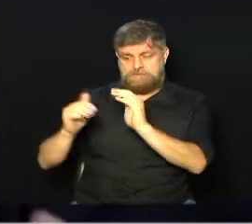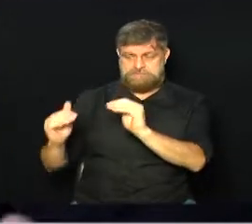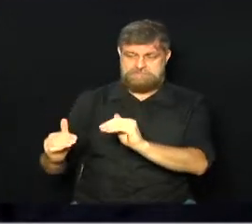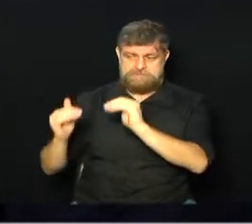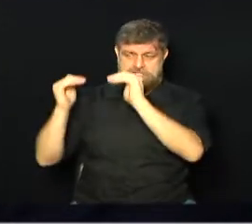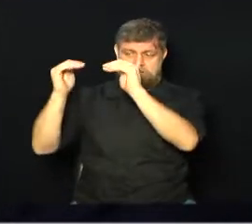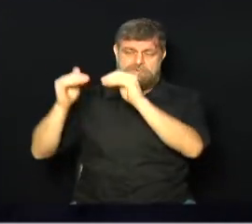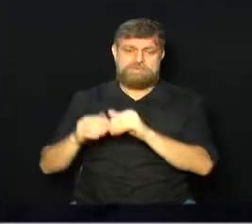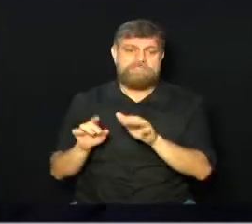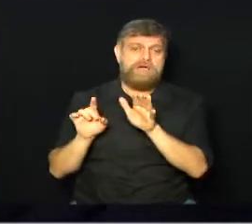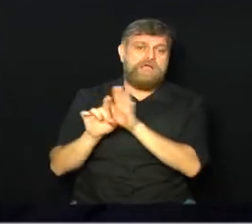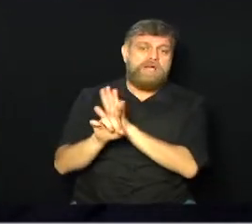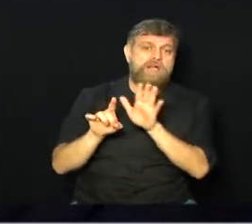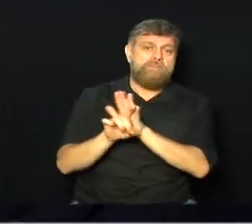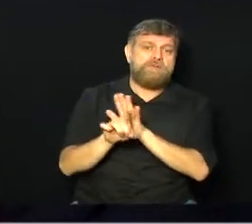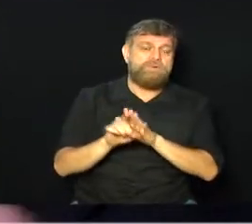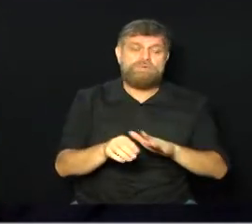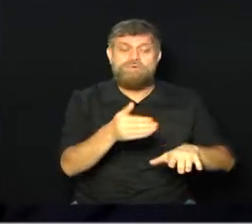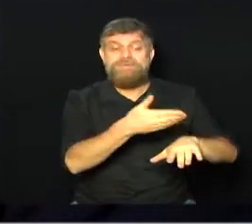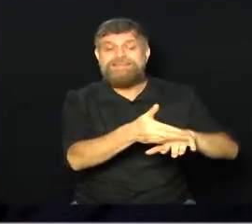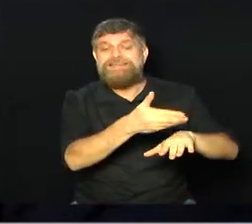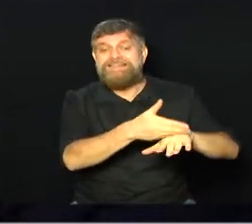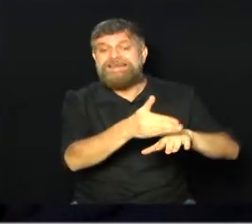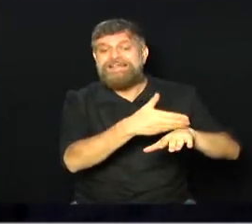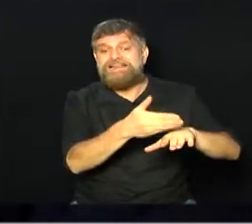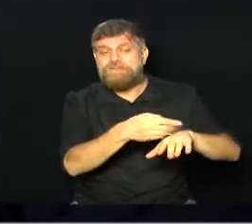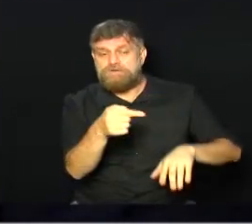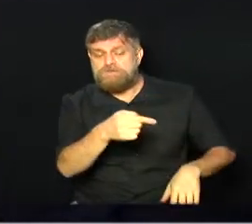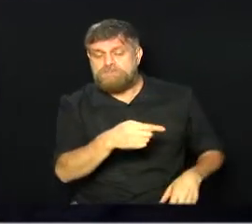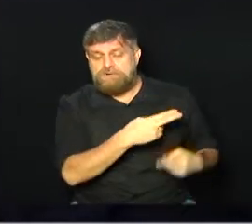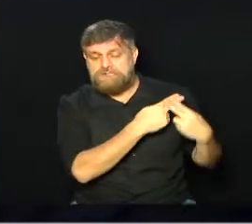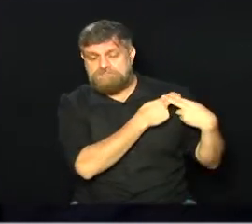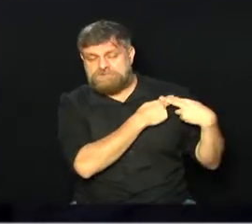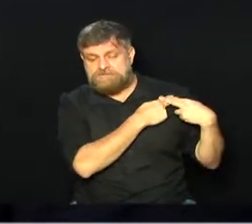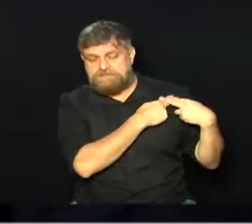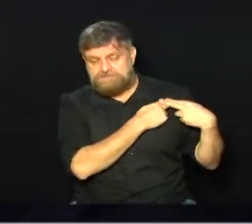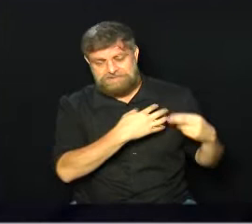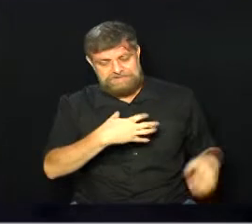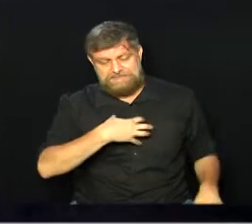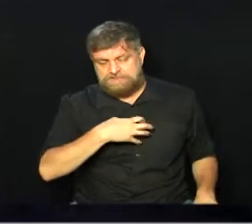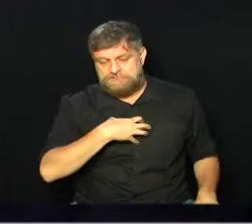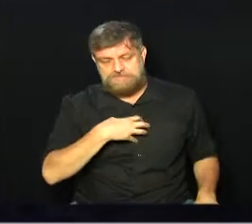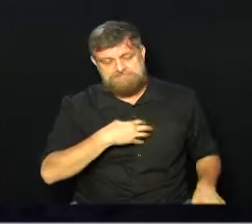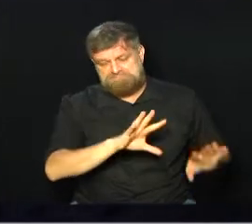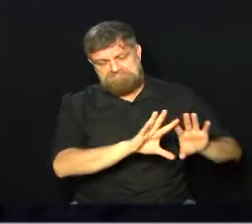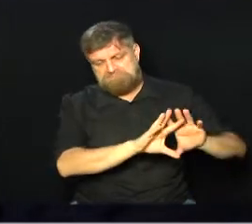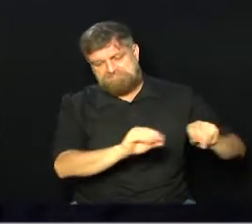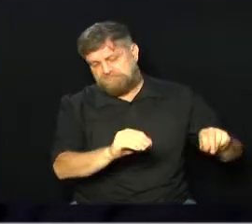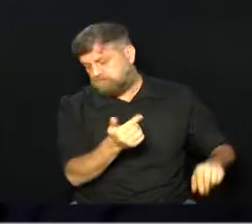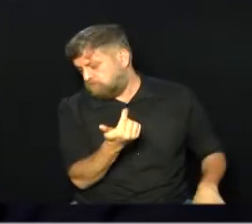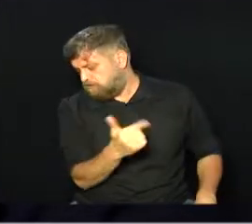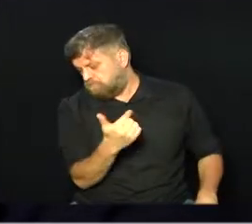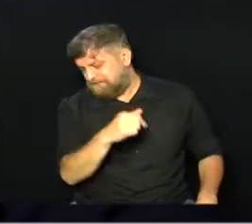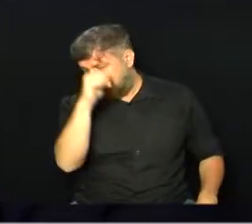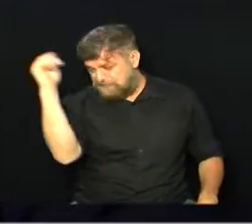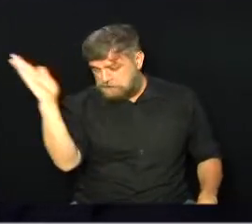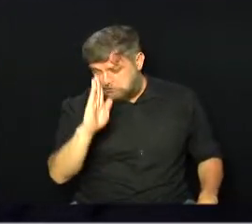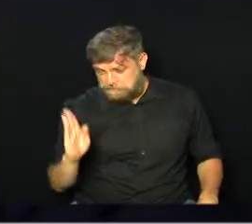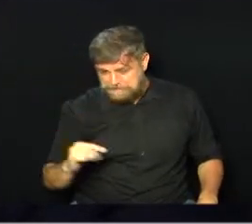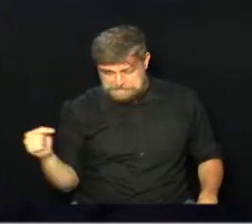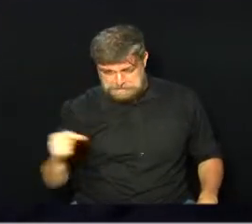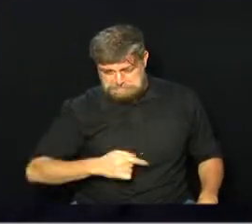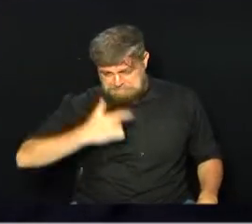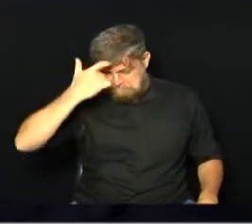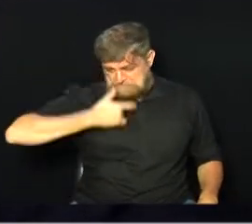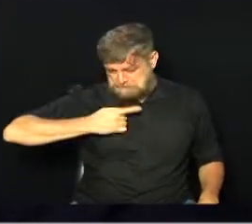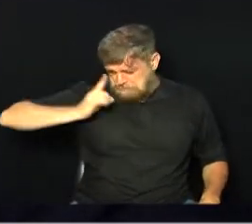procuro saber sobre os treinadores, e não se vê mais esse estilo hoje aqui no Brasil. Não vejo